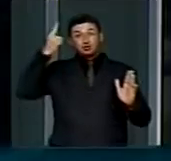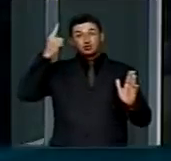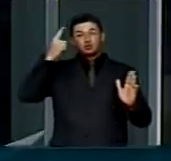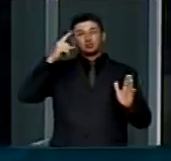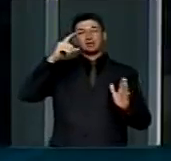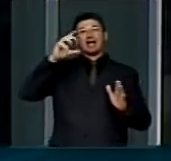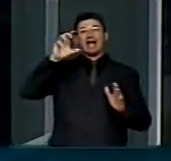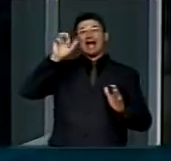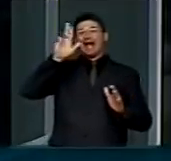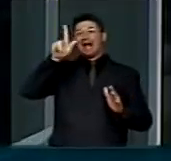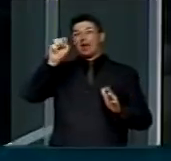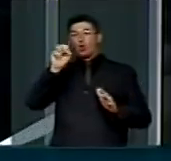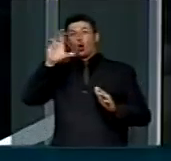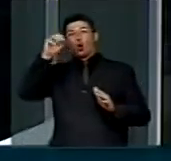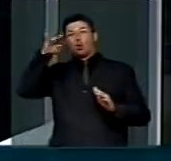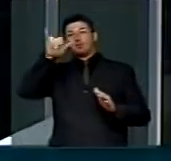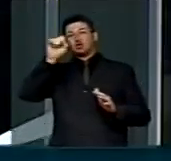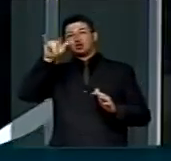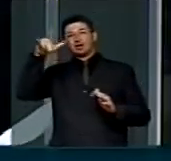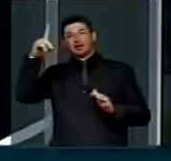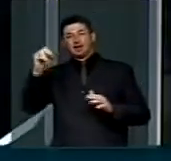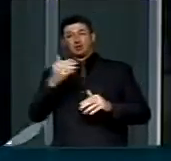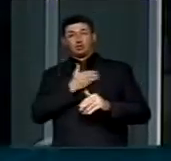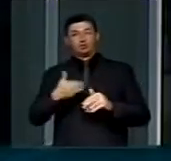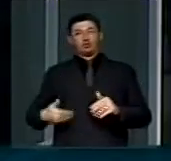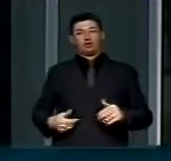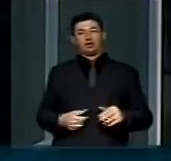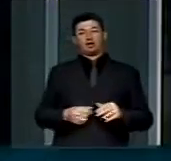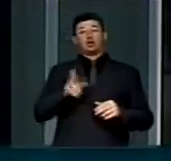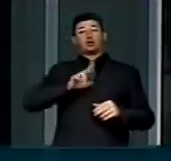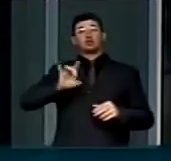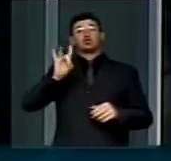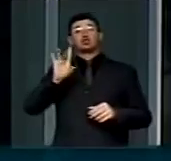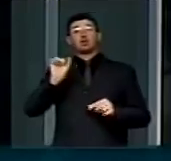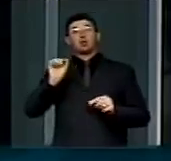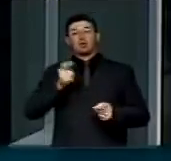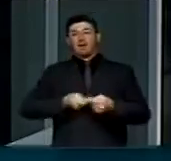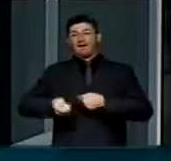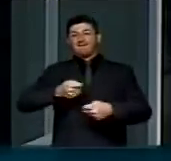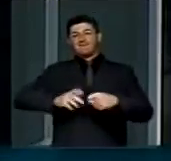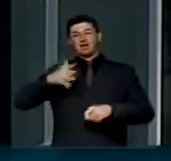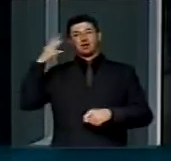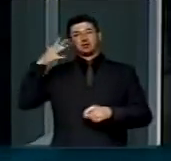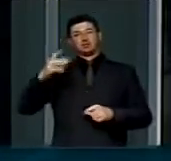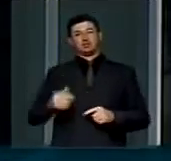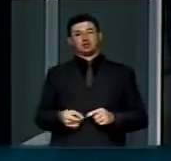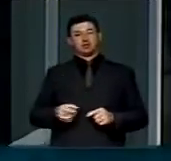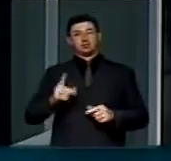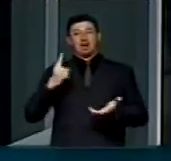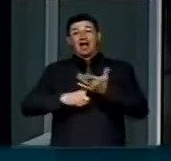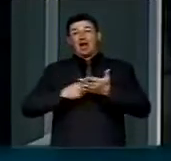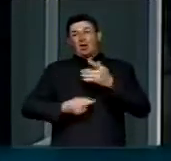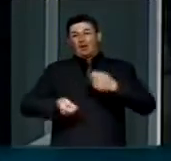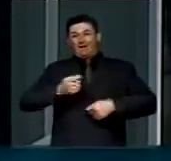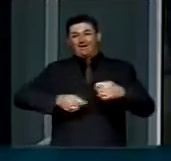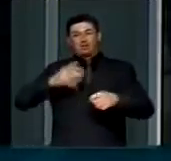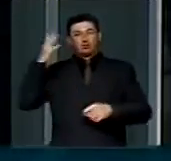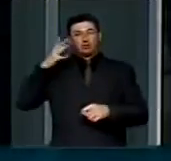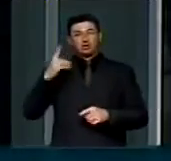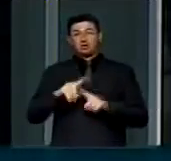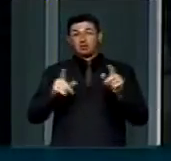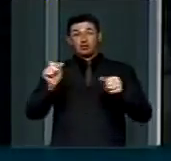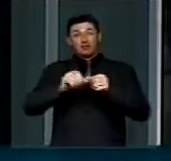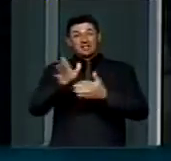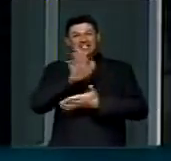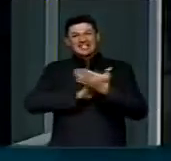cargos comissionados do governo de Sergipe, que só serve para fazer barganha política, para fazer acordo político e que não produz